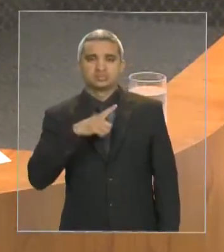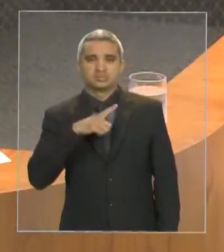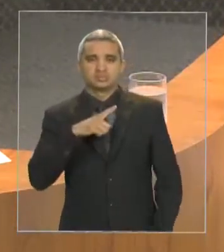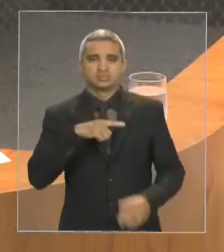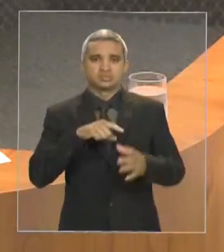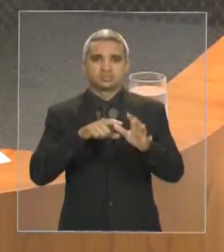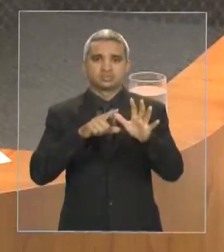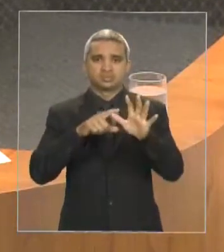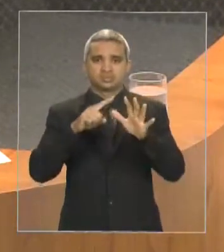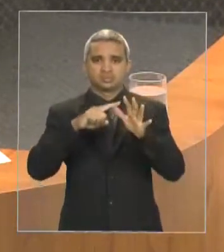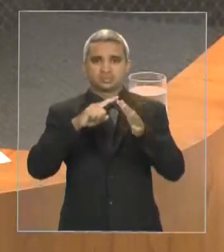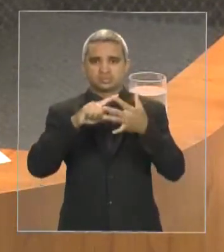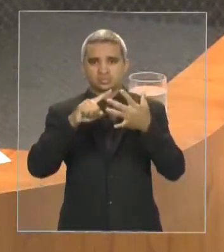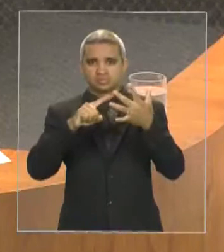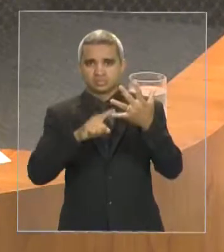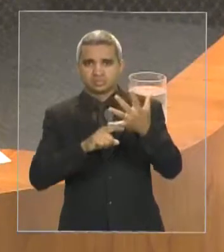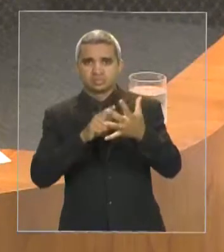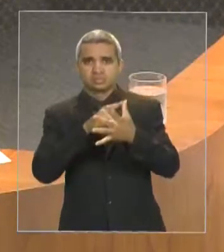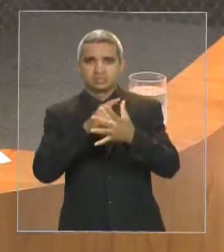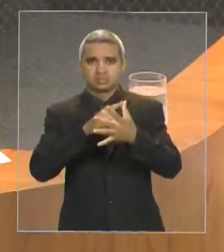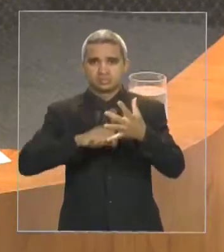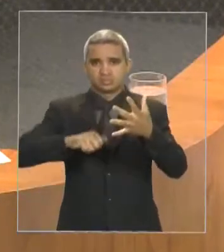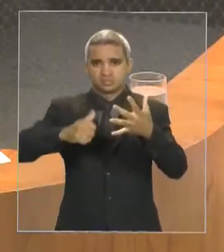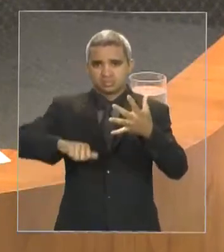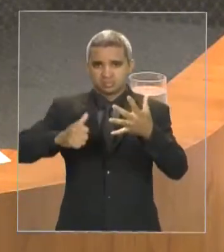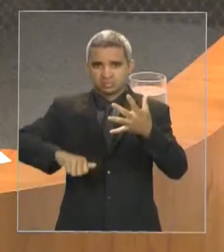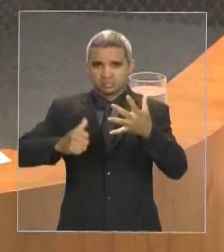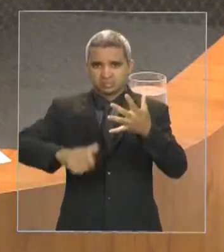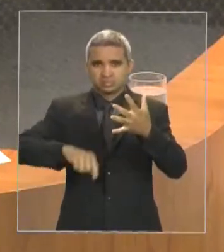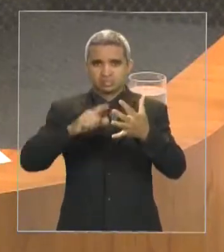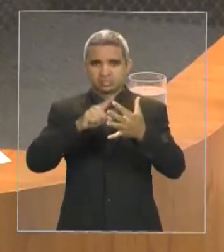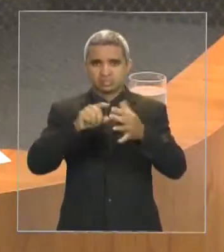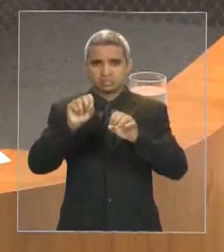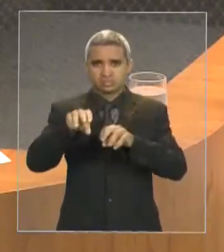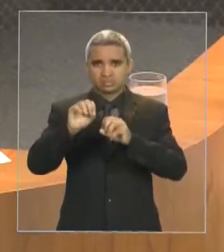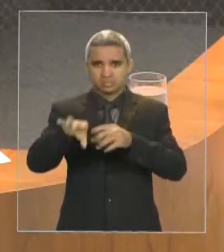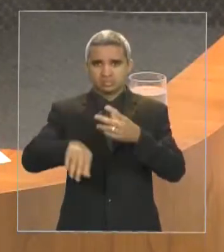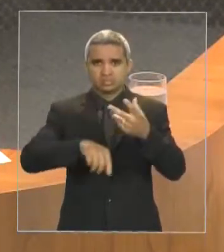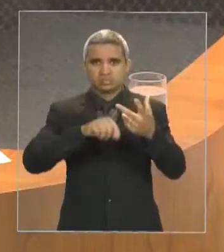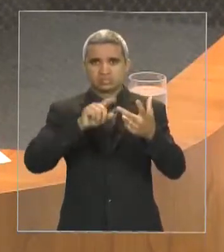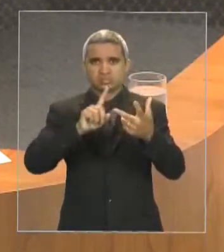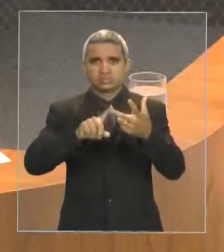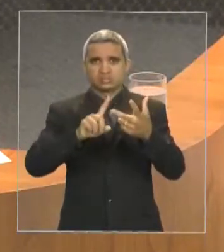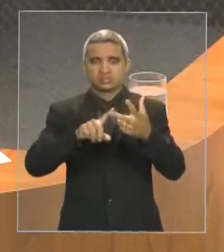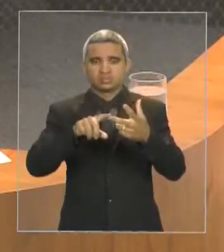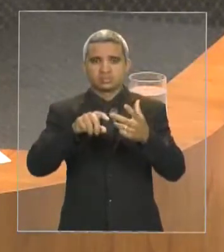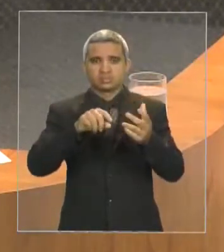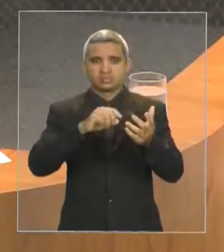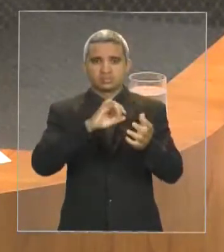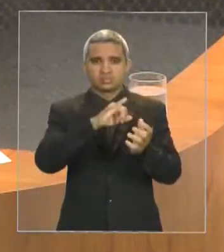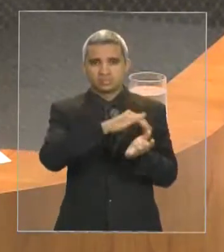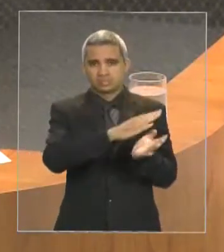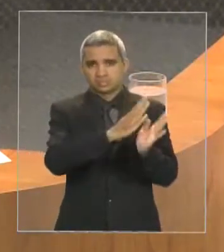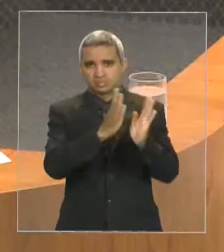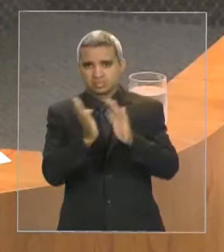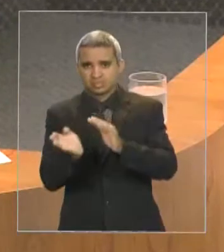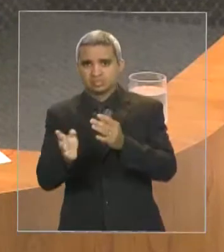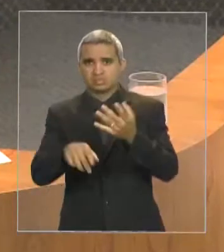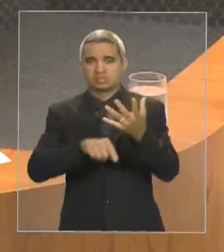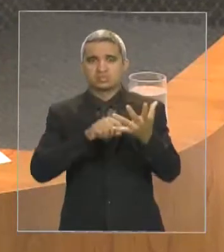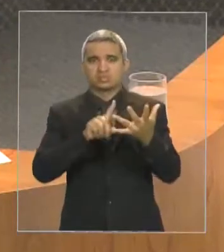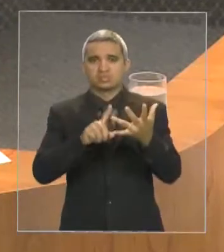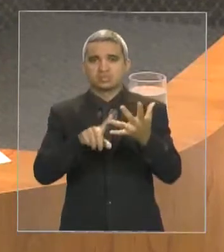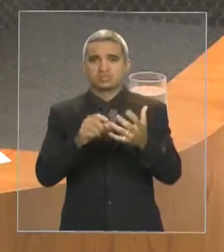estruturantes, sendo eles avaliação, formação, ensino médio em tempo integral, regime de